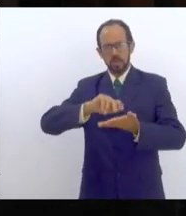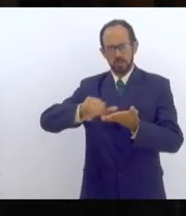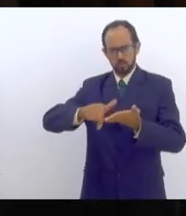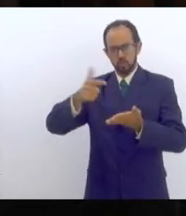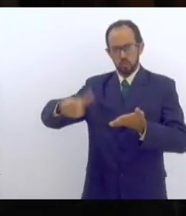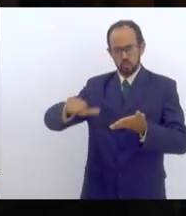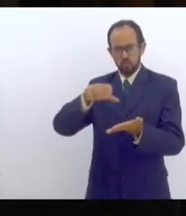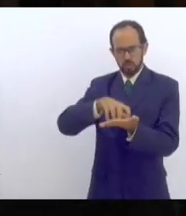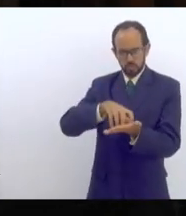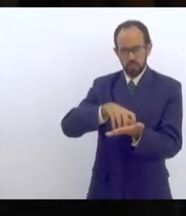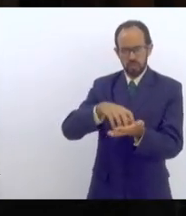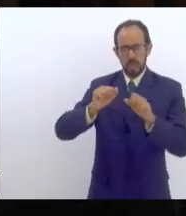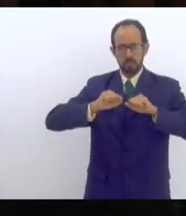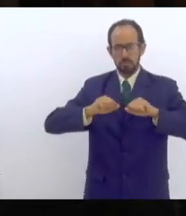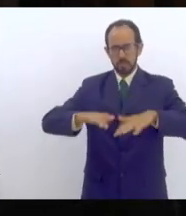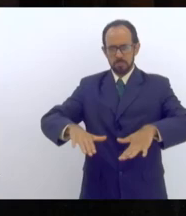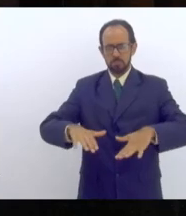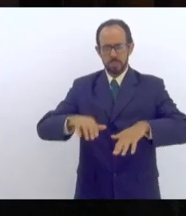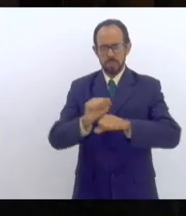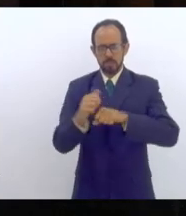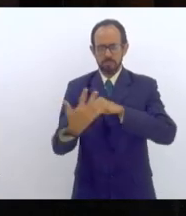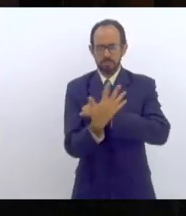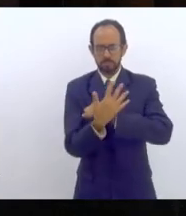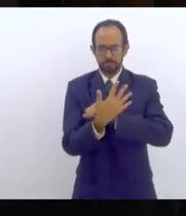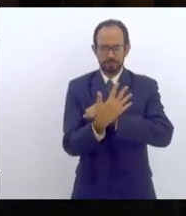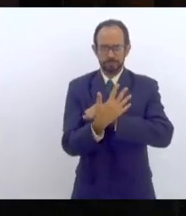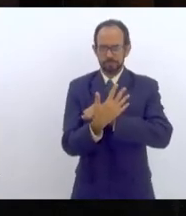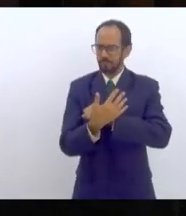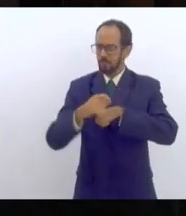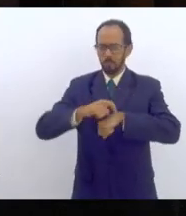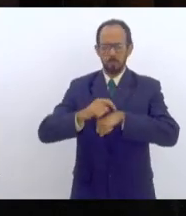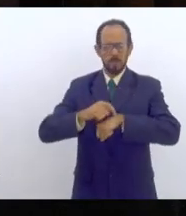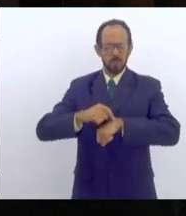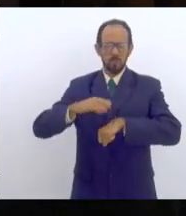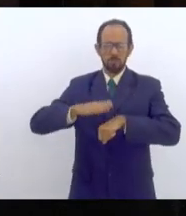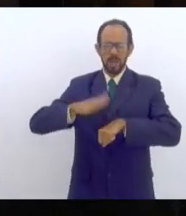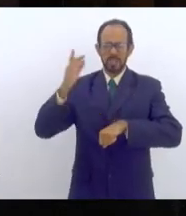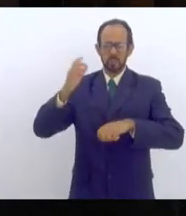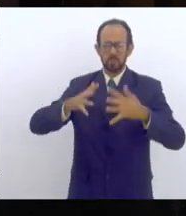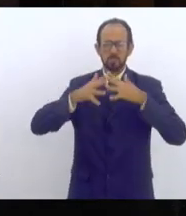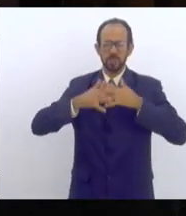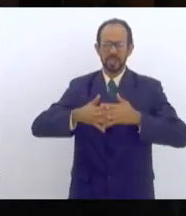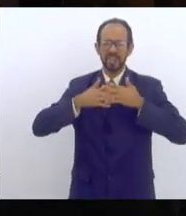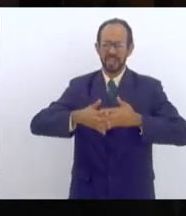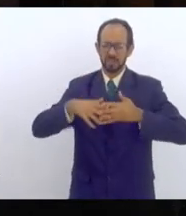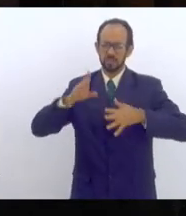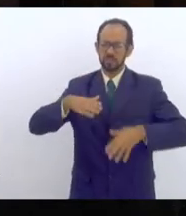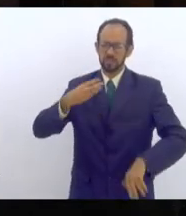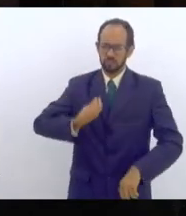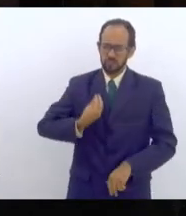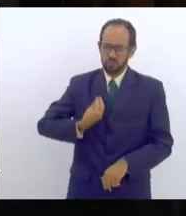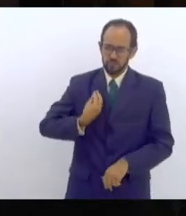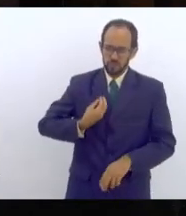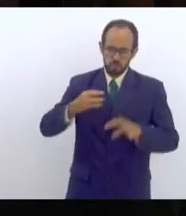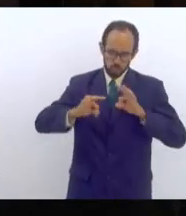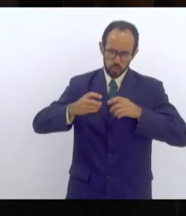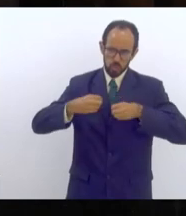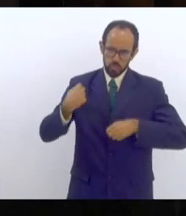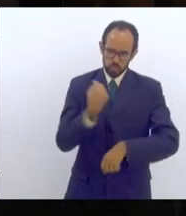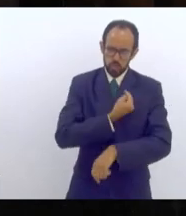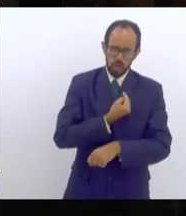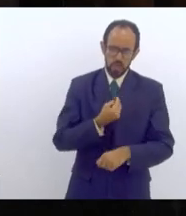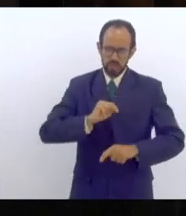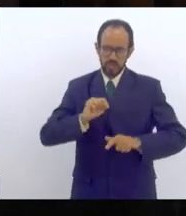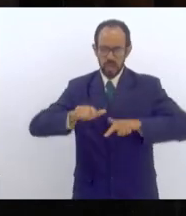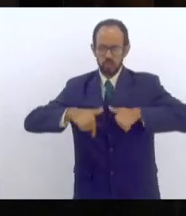Na pandemia da Covid-19, um dos momentos mais duros já vivenciados por todos nós, a